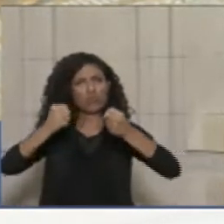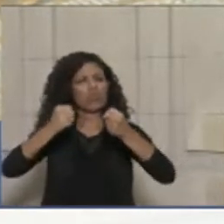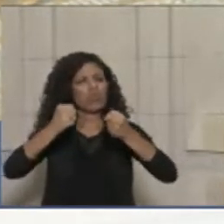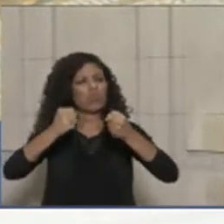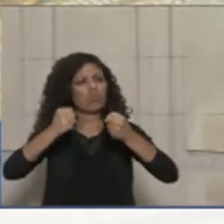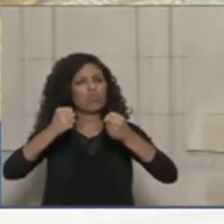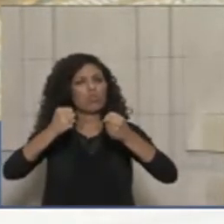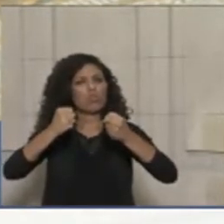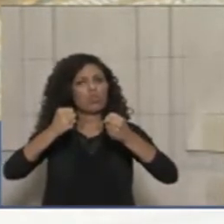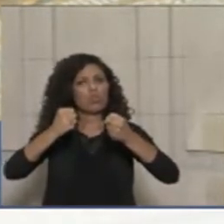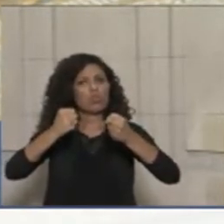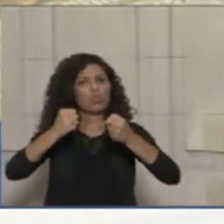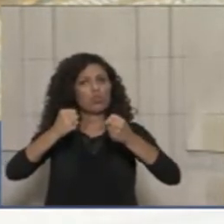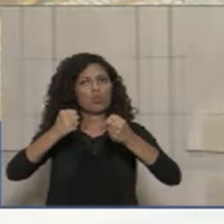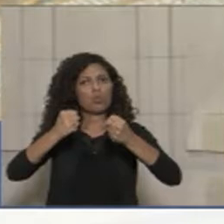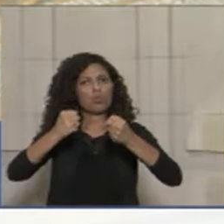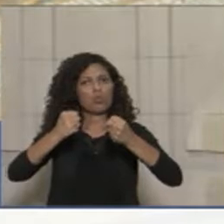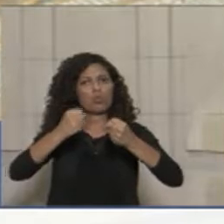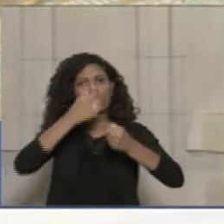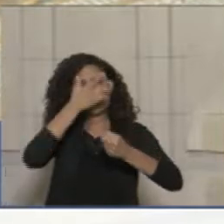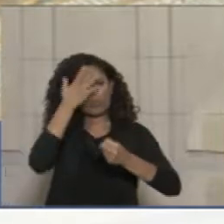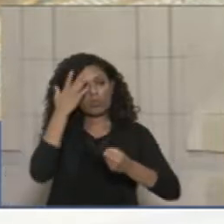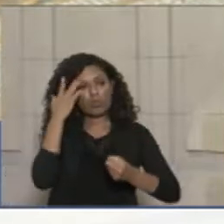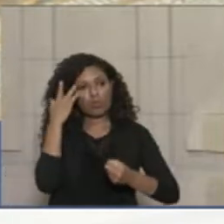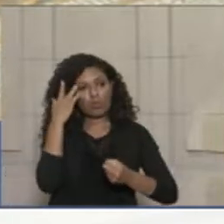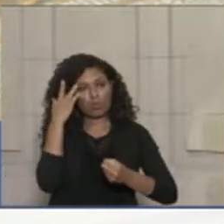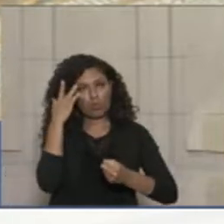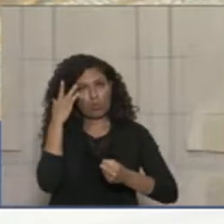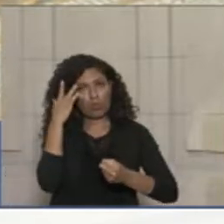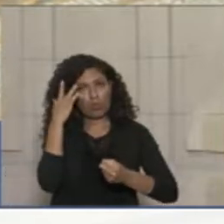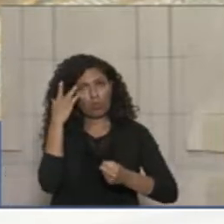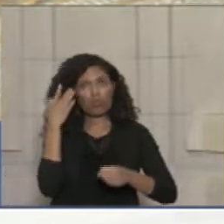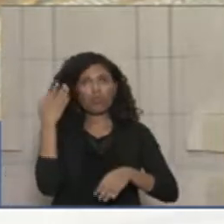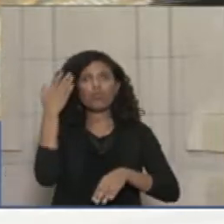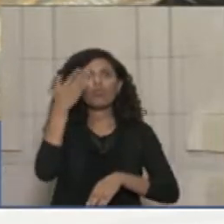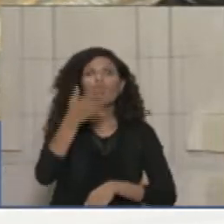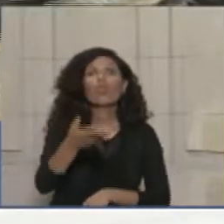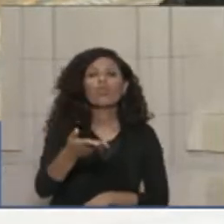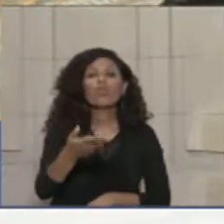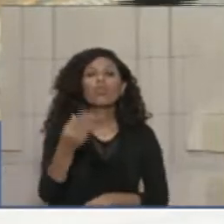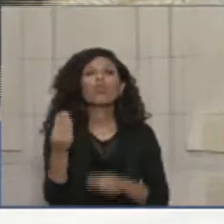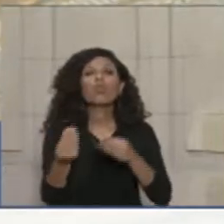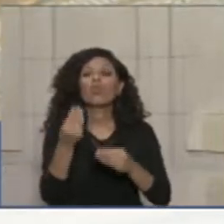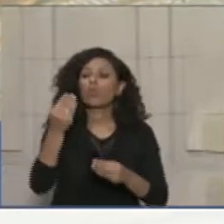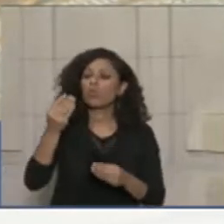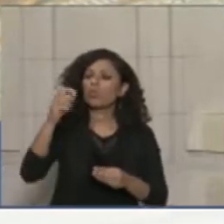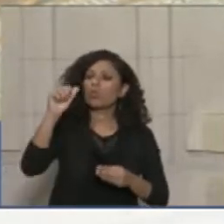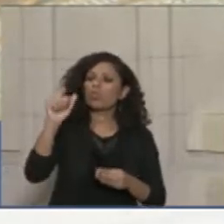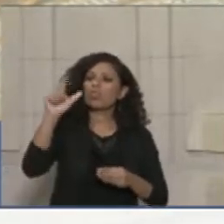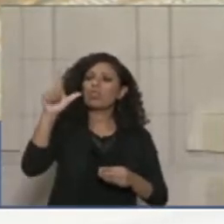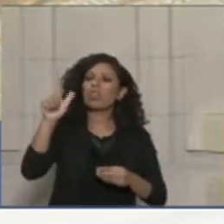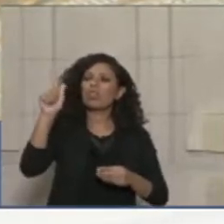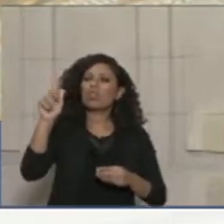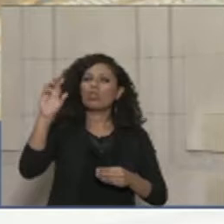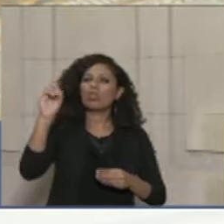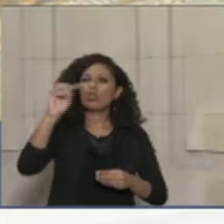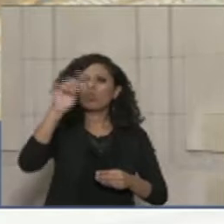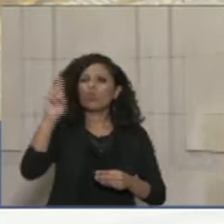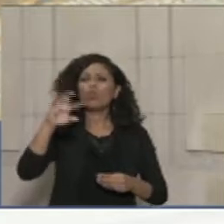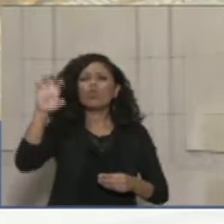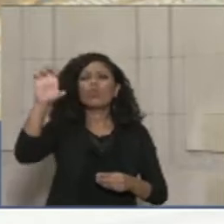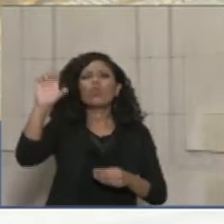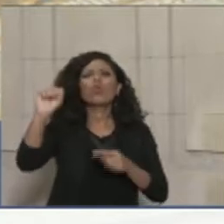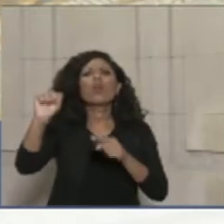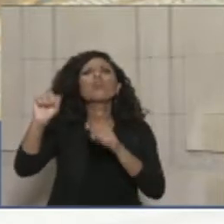que, na verdade, serviram como algozes. Algozes que torturaram,